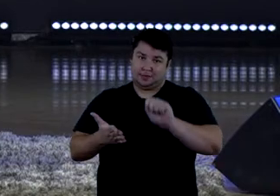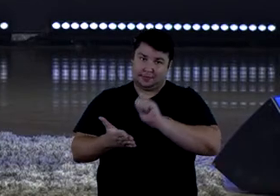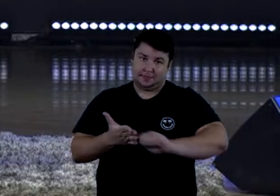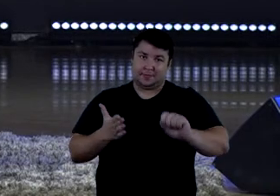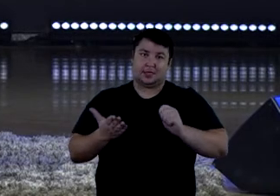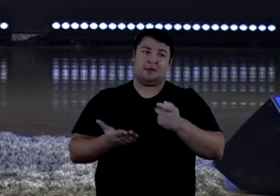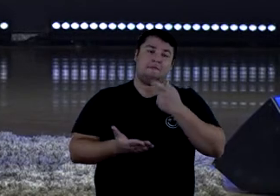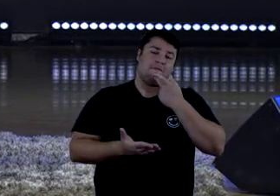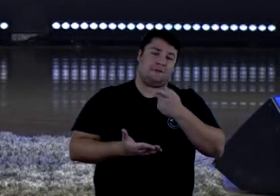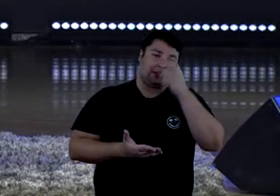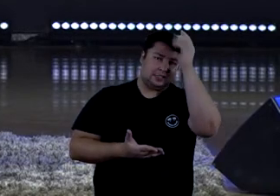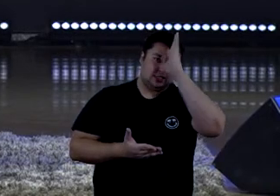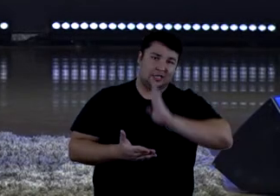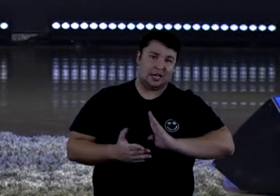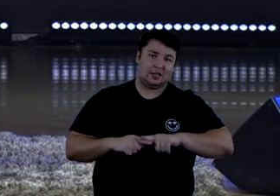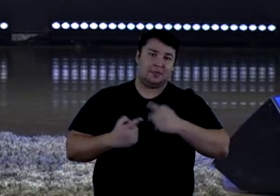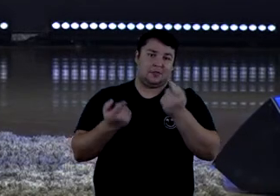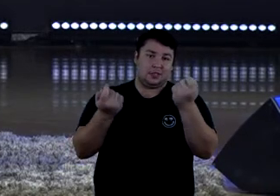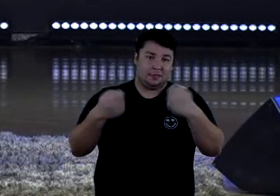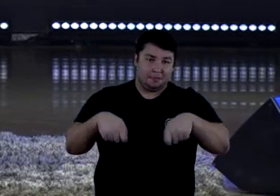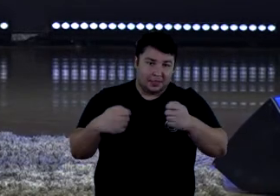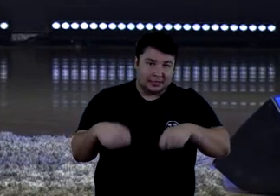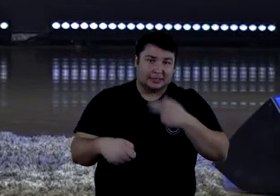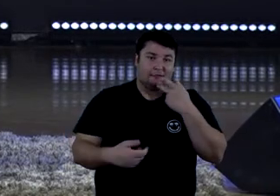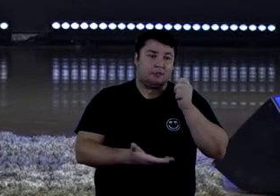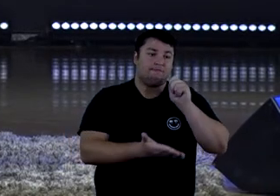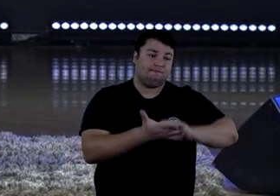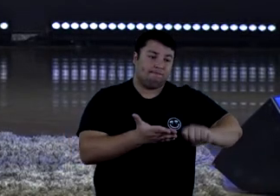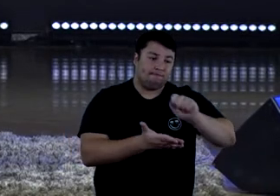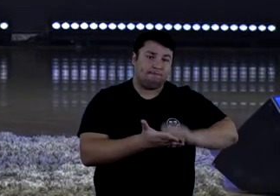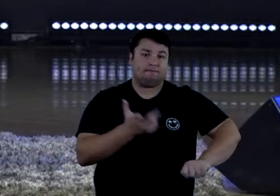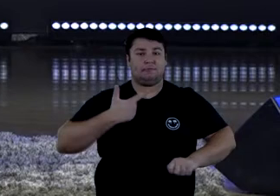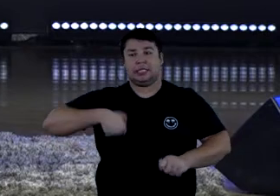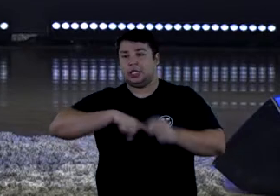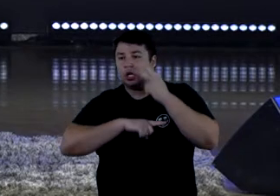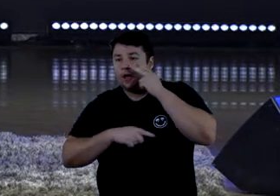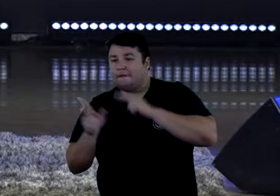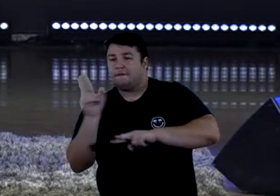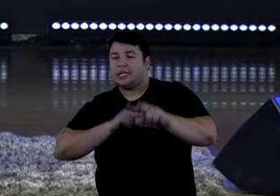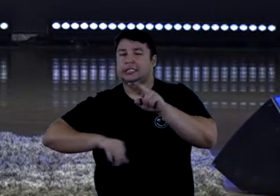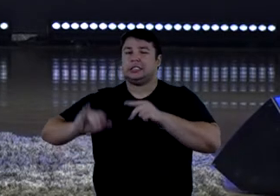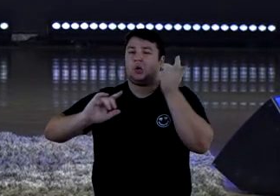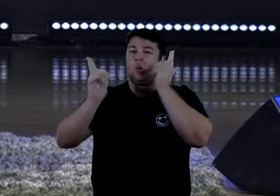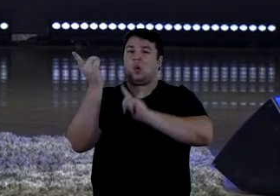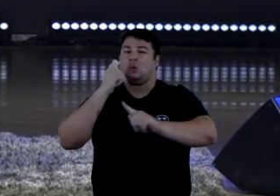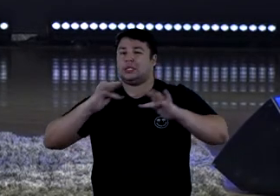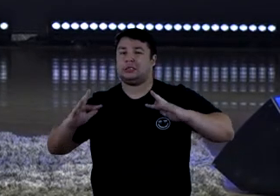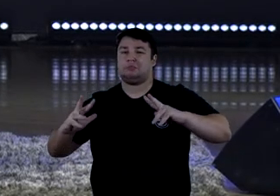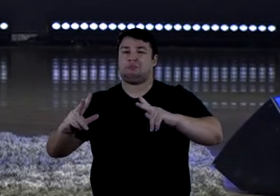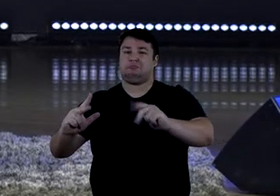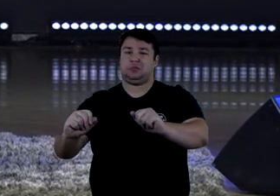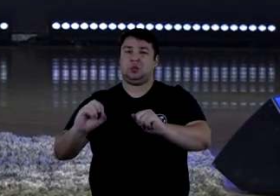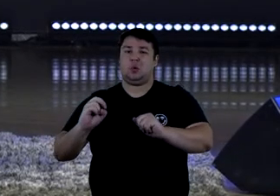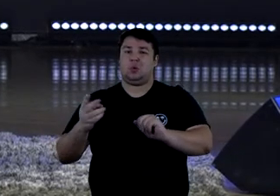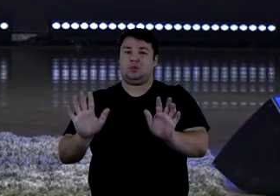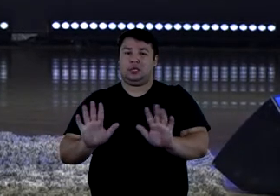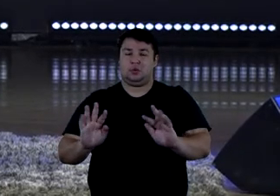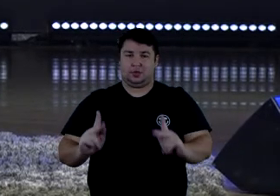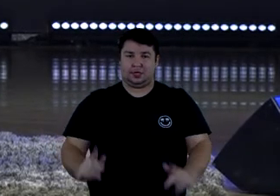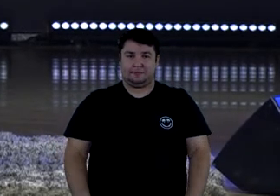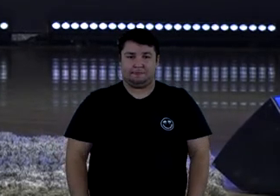dizer que é gratuito, né? Mas você precisa se inscrever para nós sabermos se conseguimos te colocar na classe ou não,